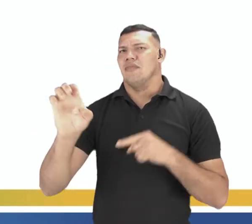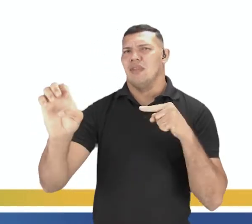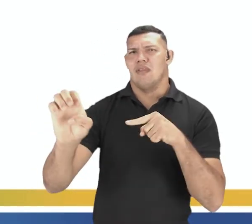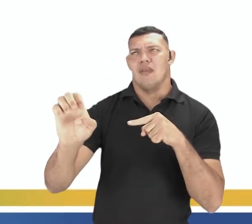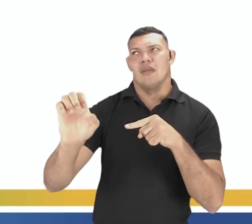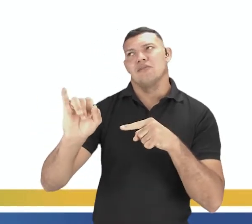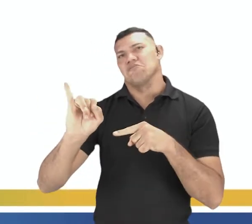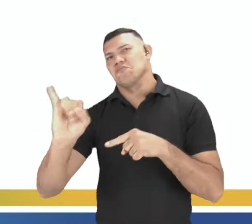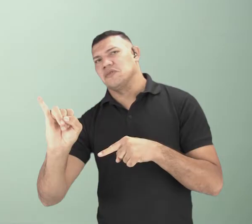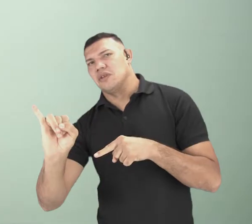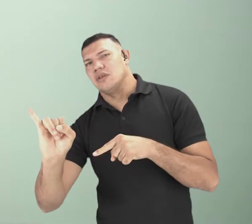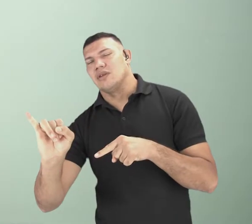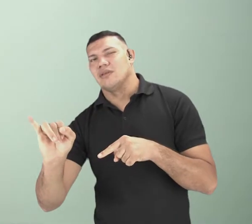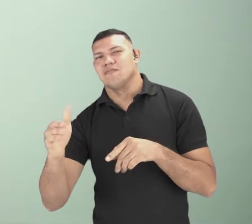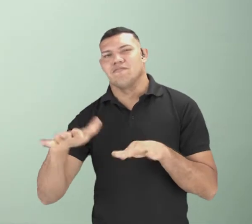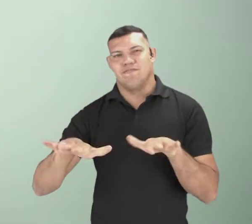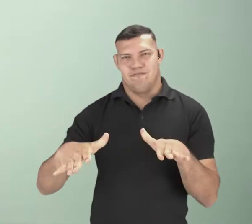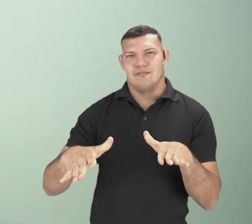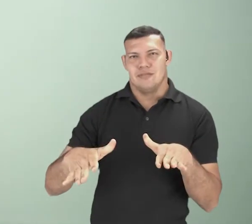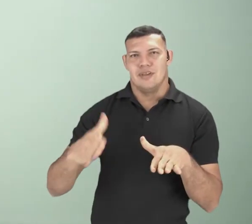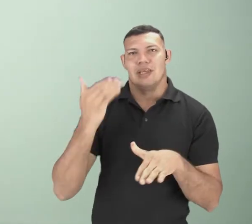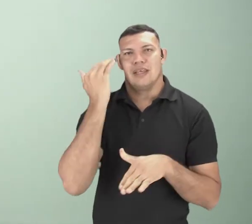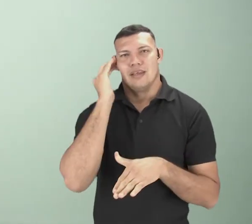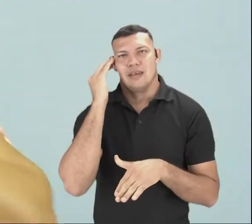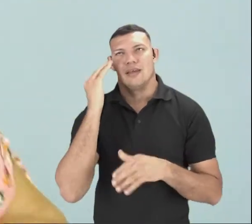um I, mais ou menos isso.